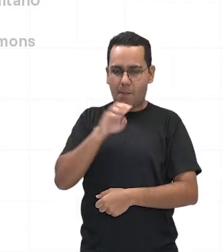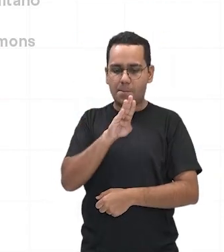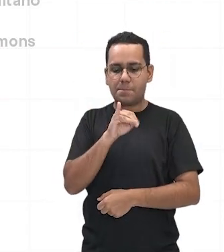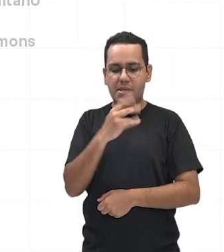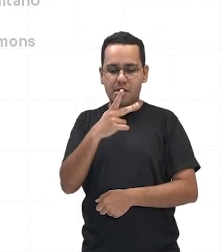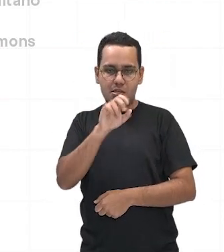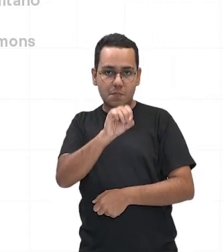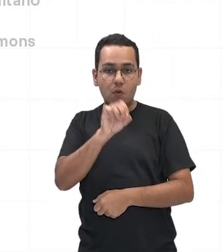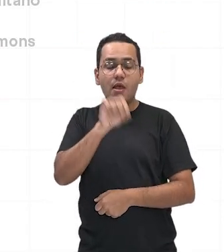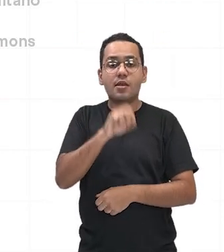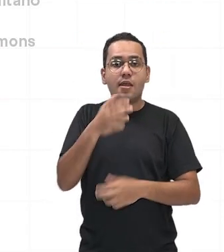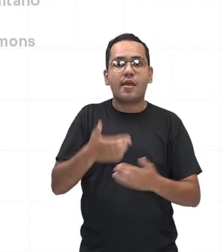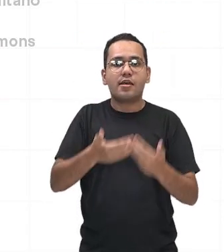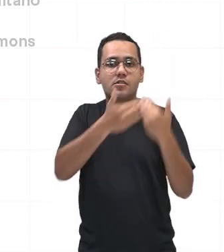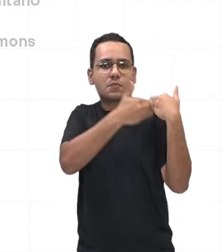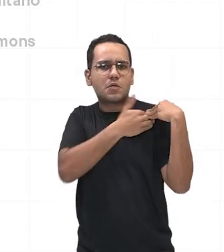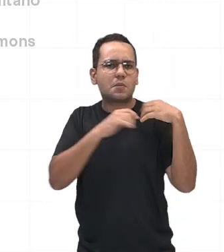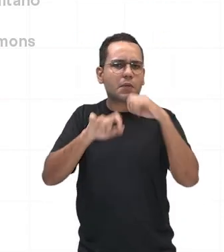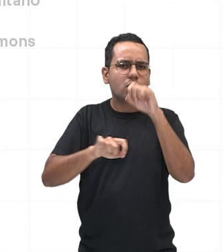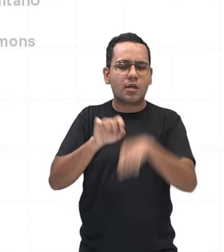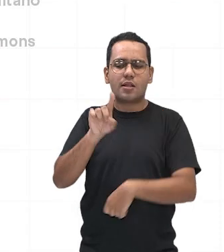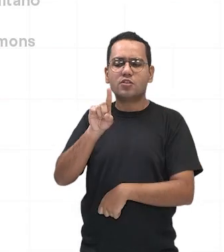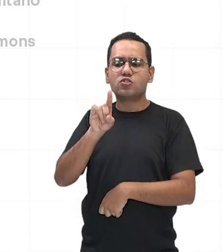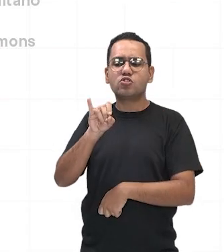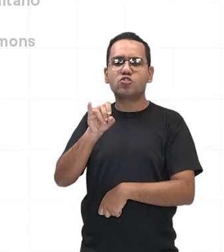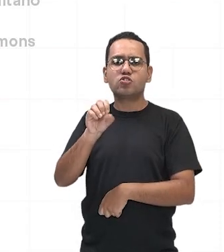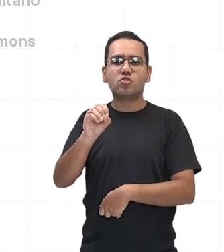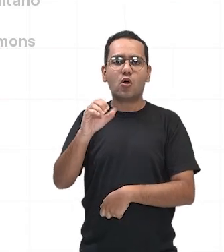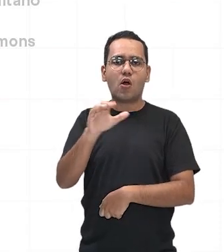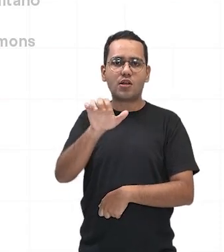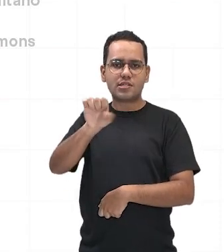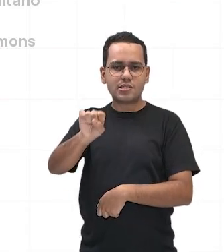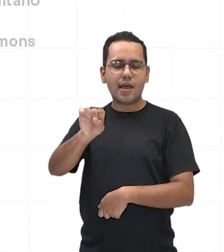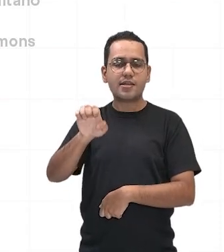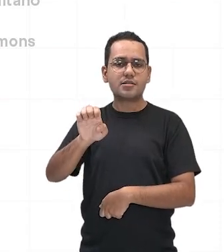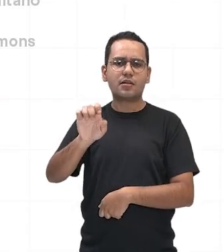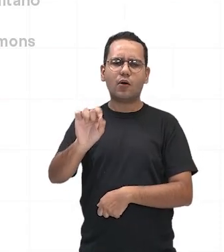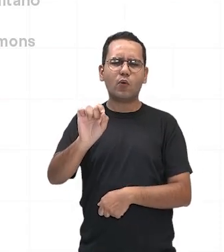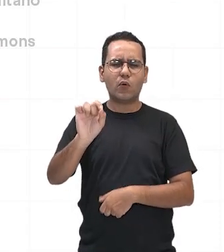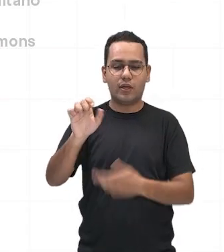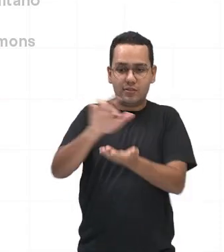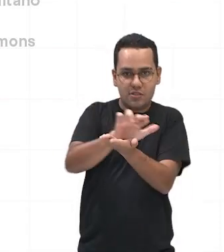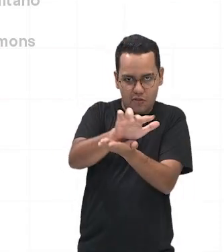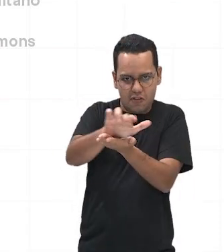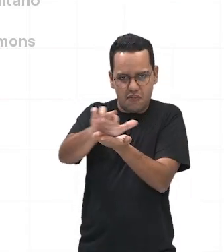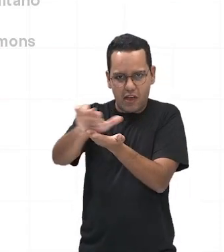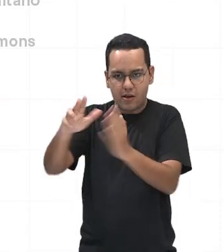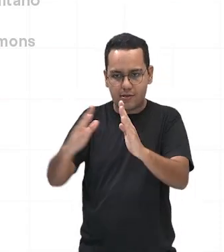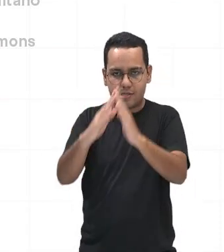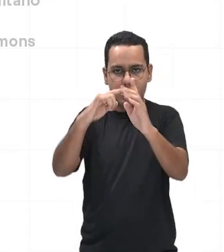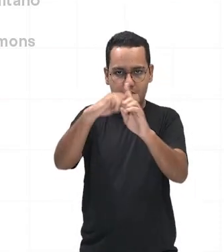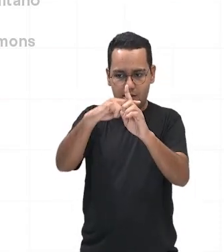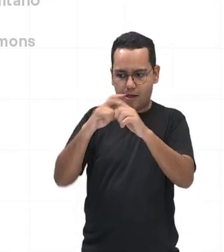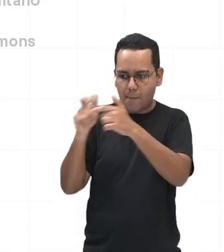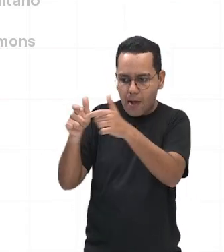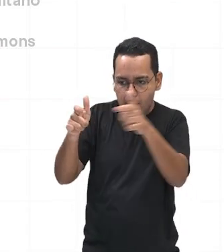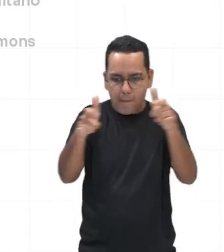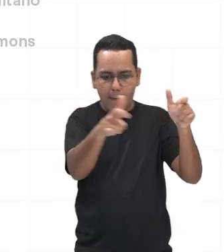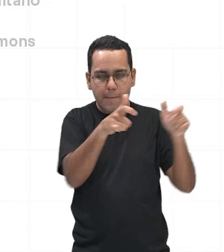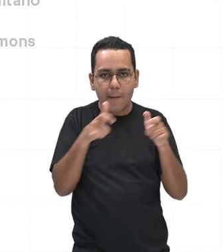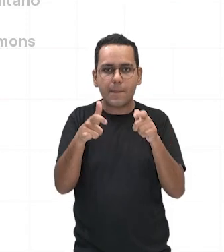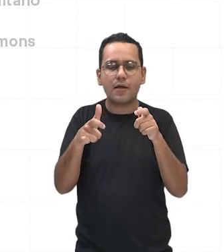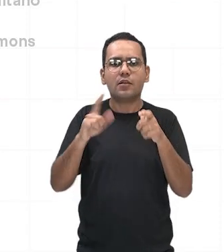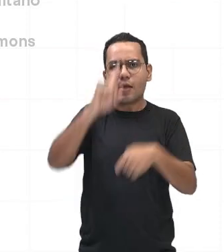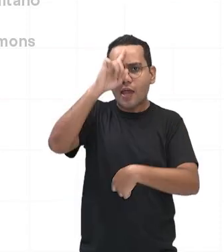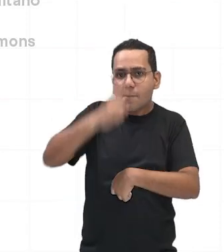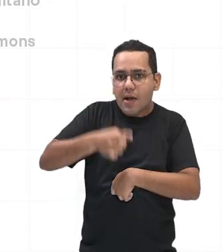diocese. Que é, então, o que é essa diocese? Um agrupamento de várias paróquias. Então, quem é o responsável por esse agrupamento das